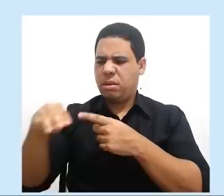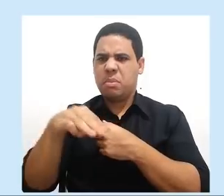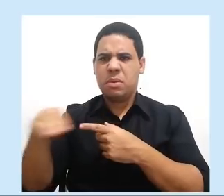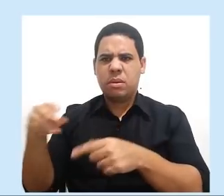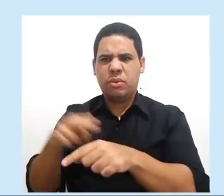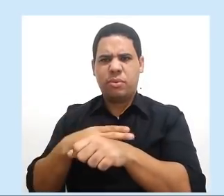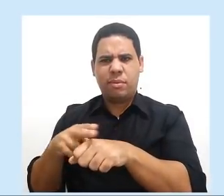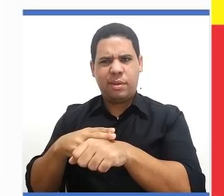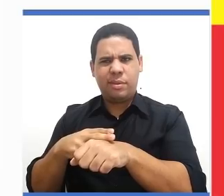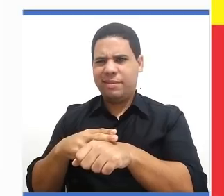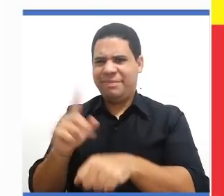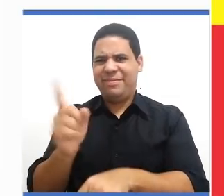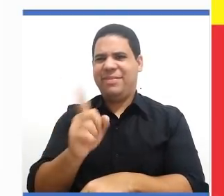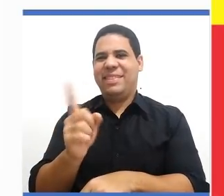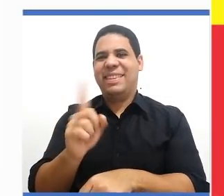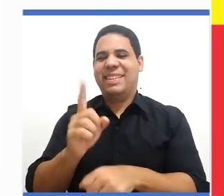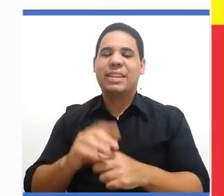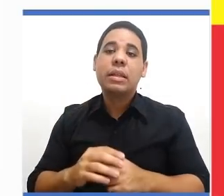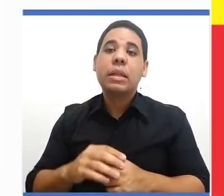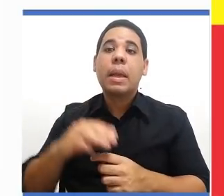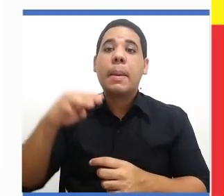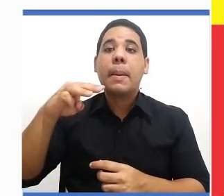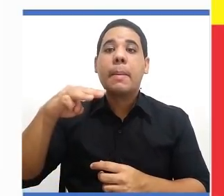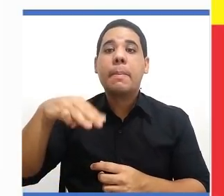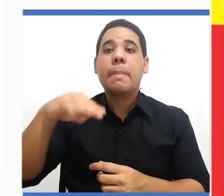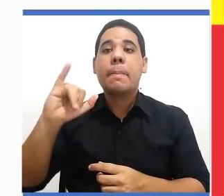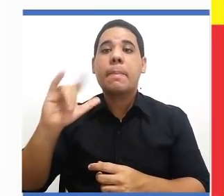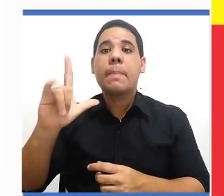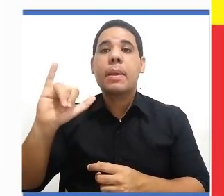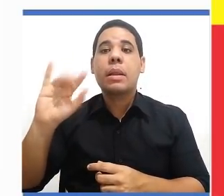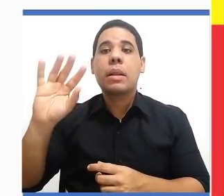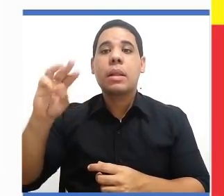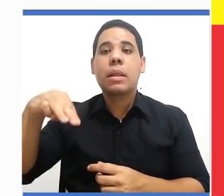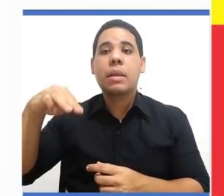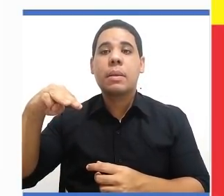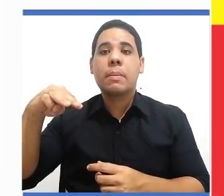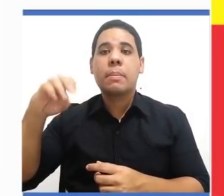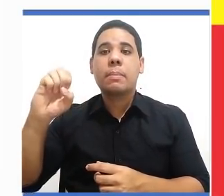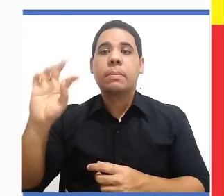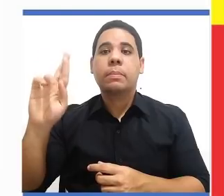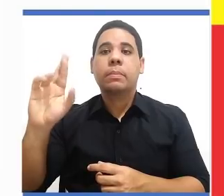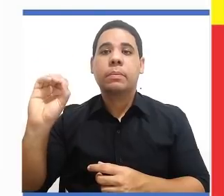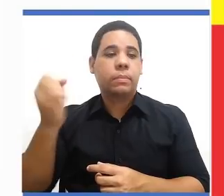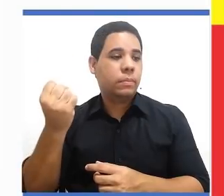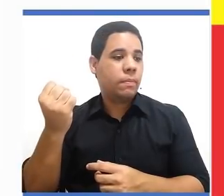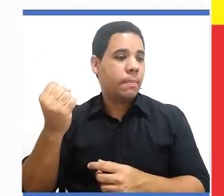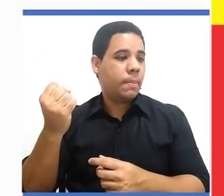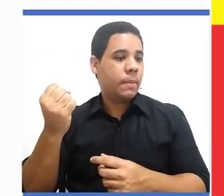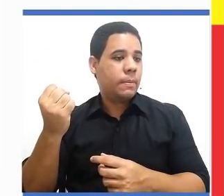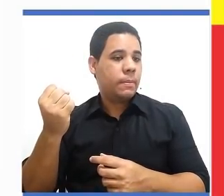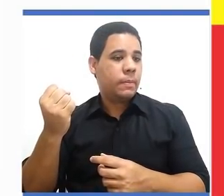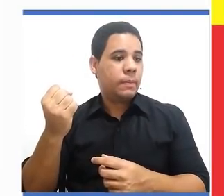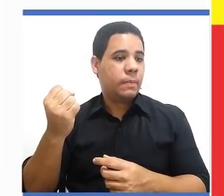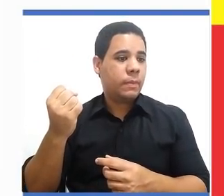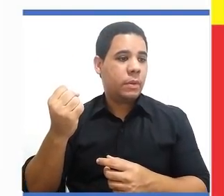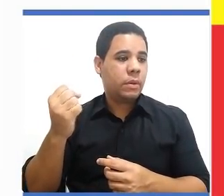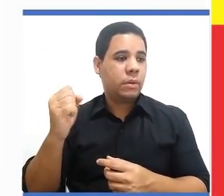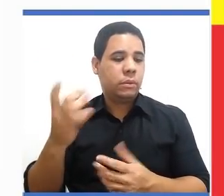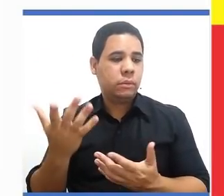chocolate. Não, é milímetro. E o B é a altura que tem aí, veja, que tem